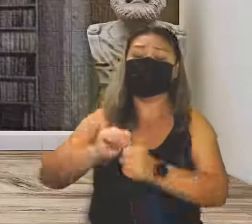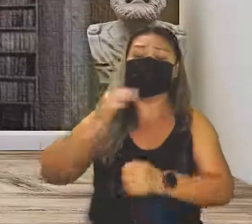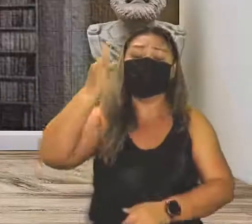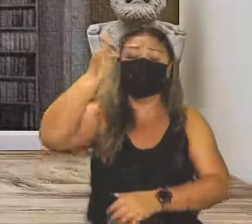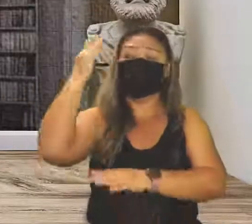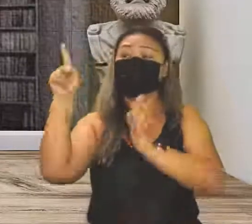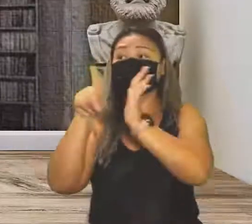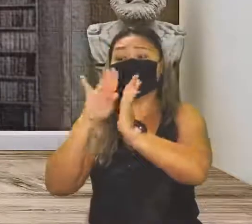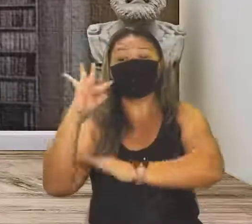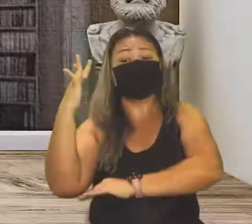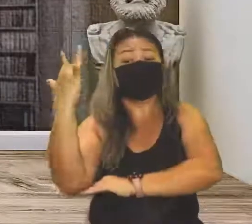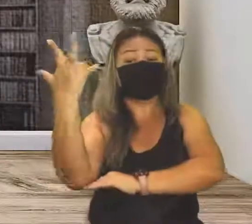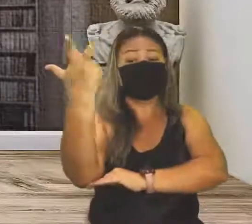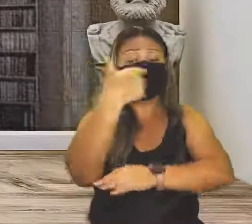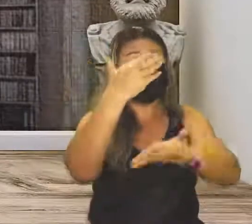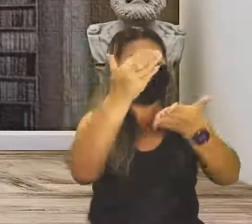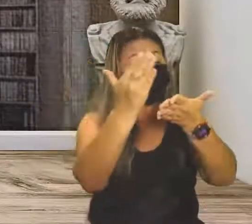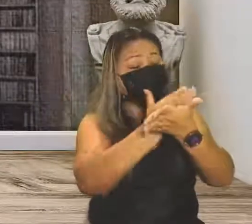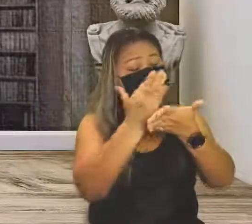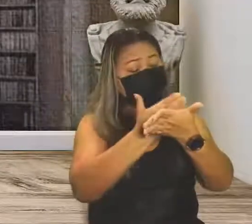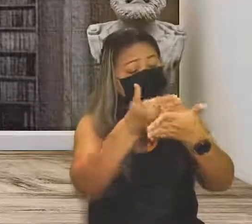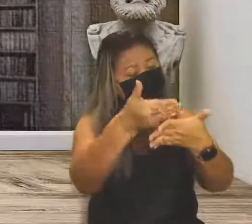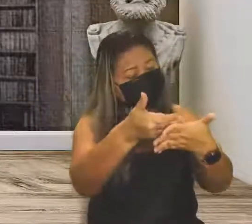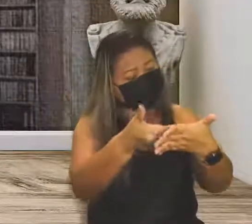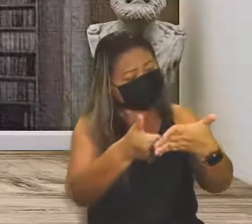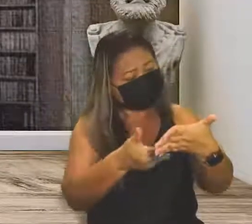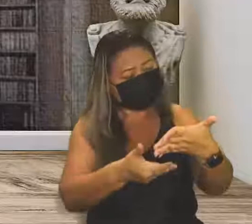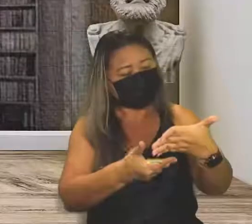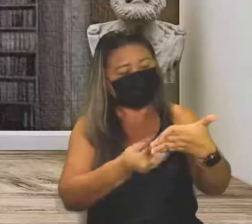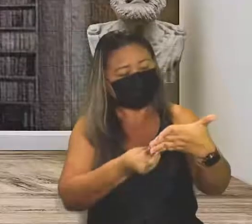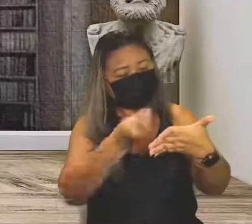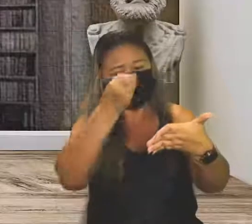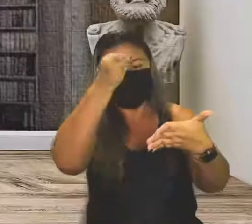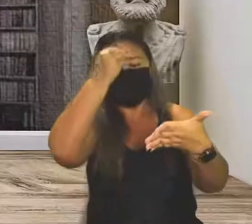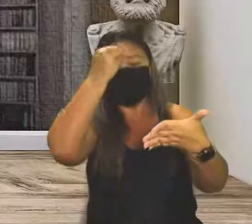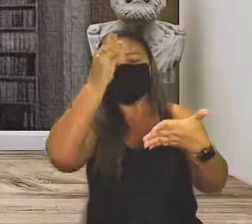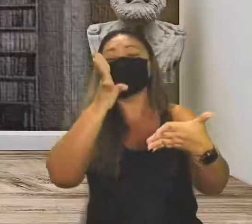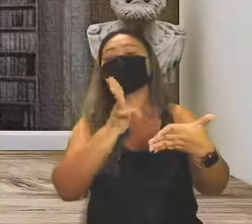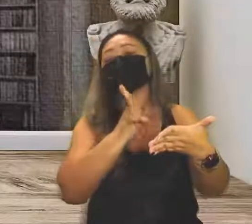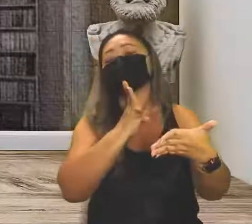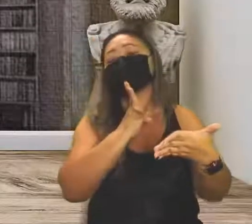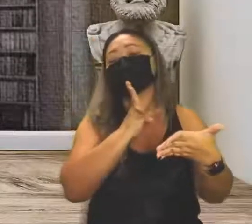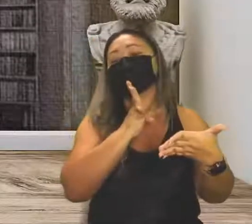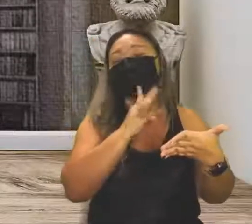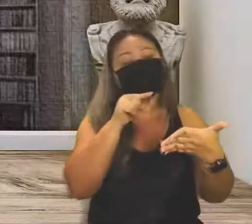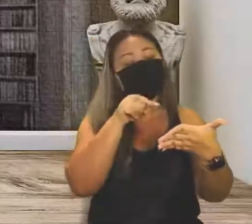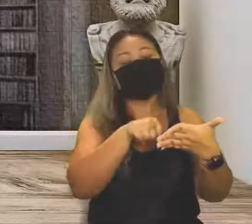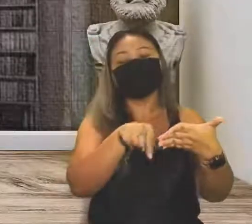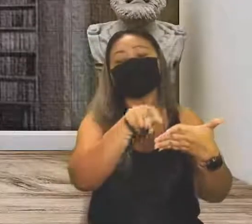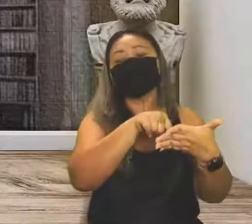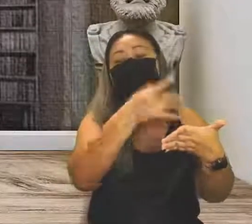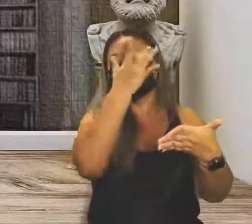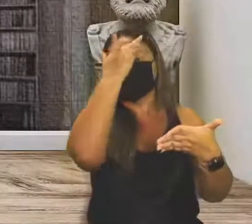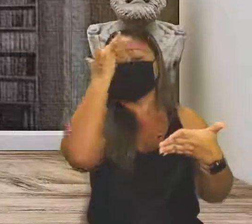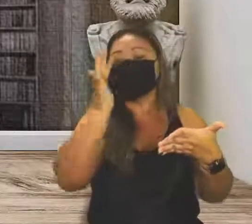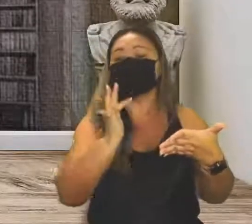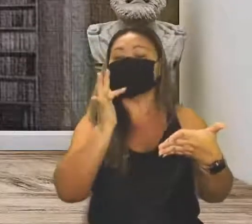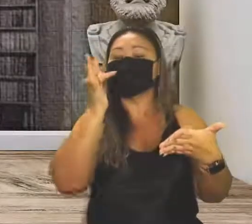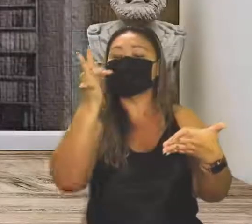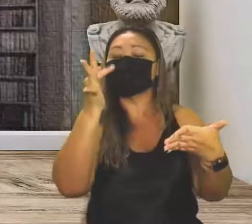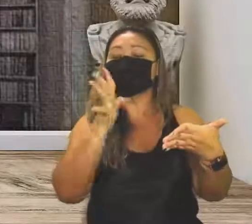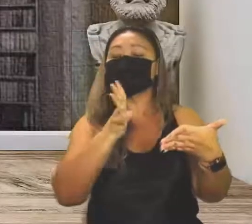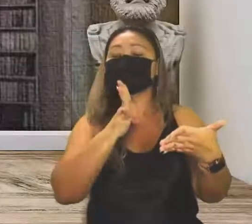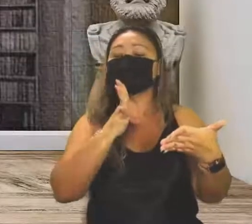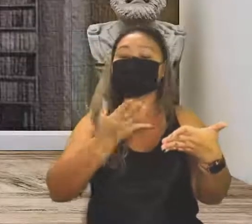Então, os livros em si, eles são fonte de sabedoria para nós conhecermos. Através deles, as pessoas do futuro vão conhecer